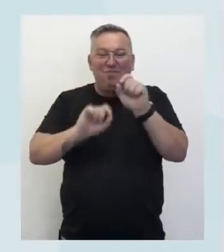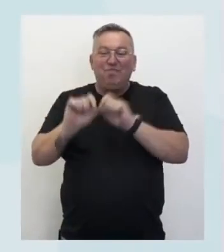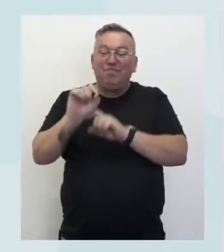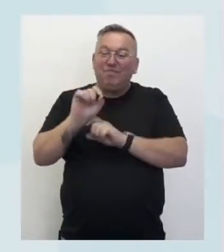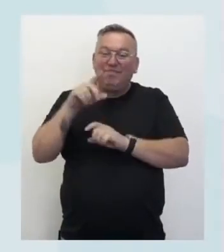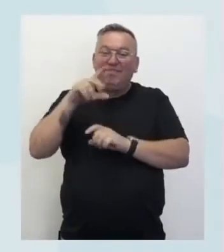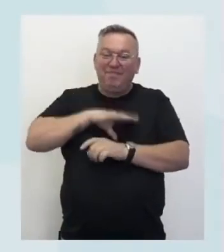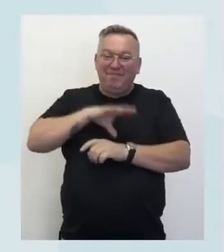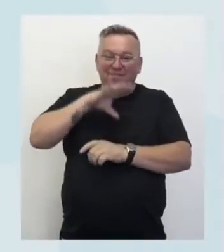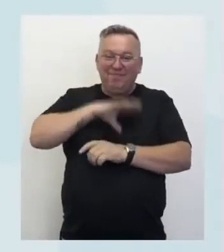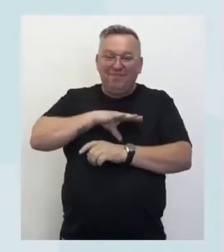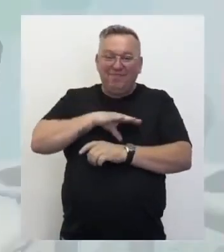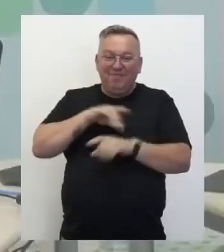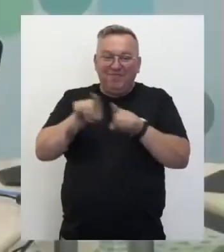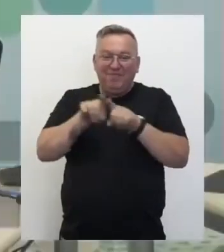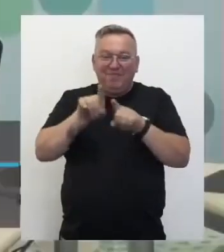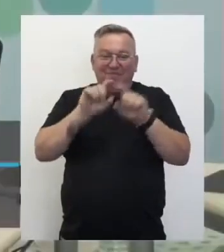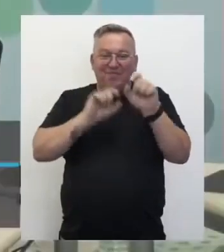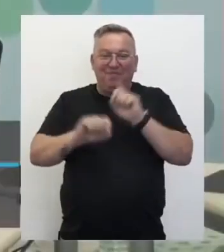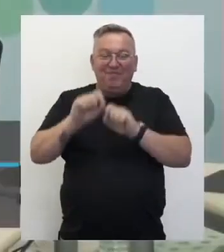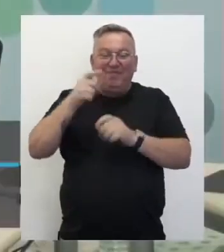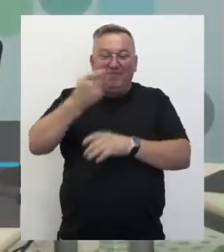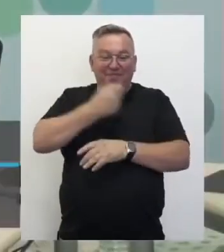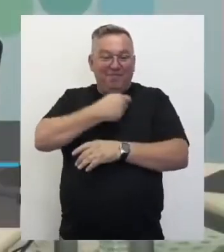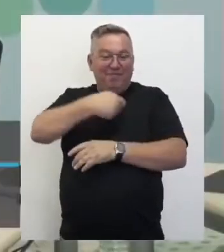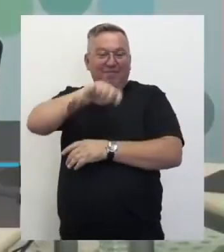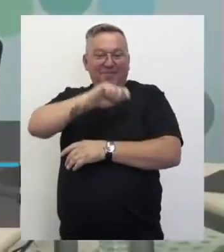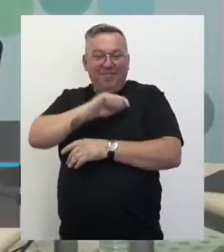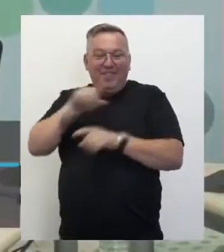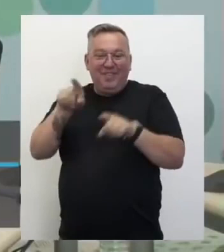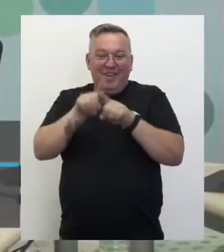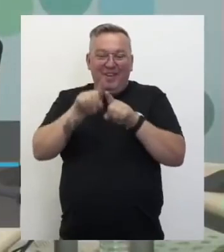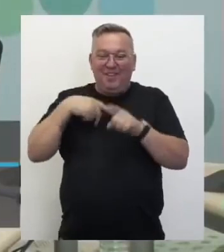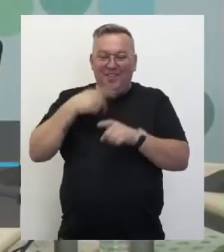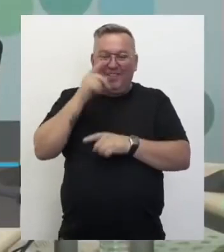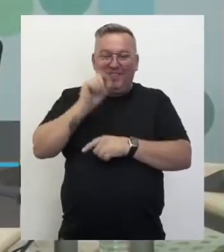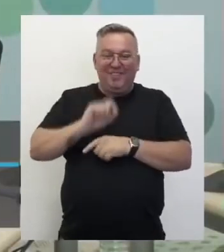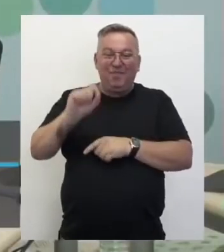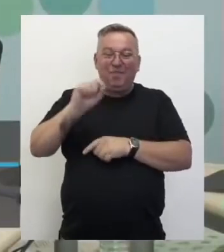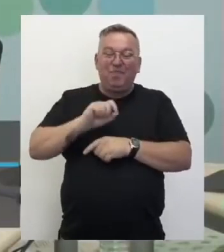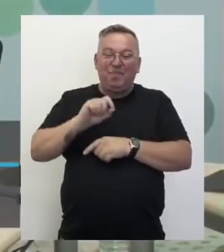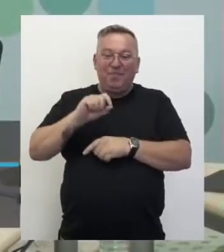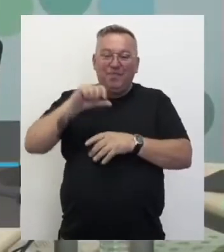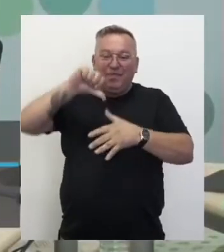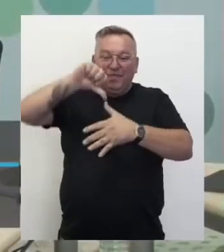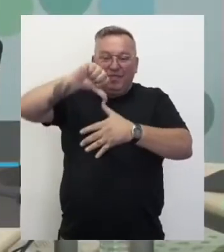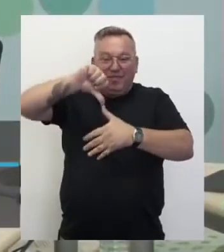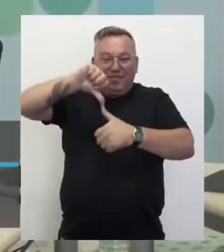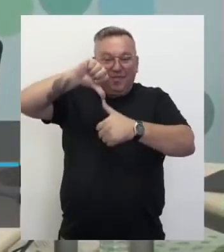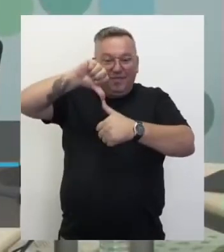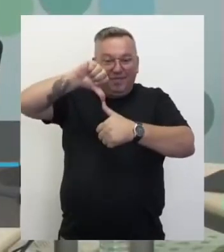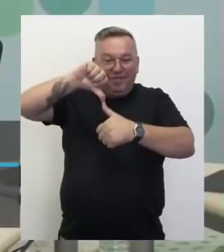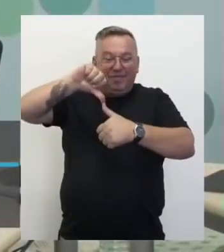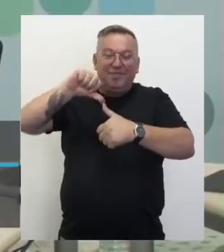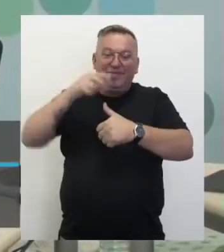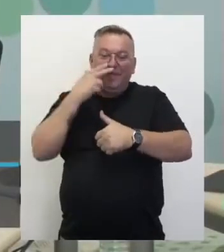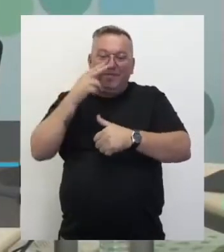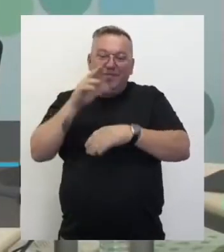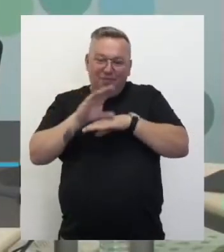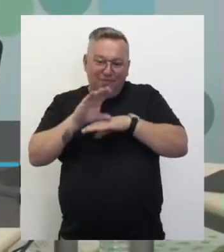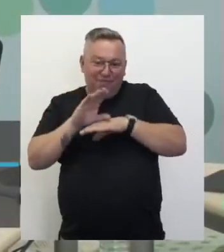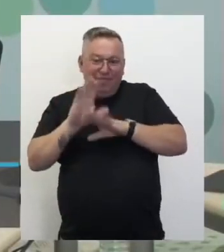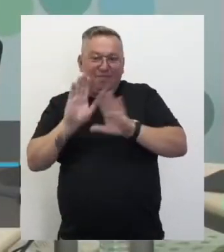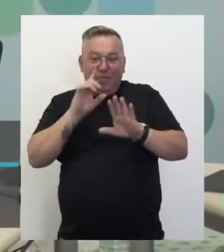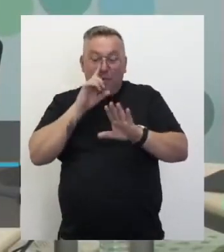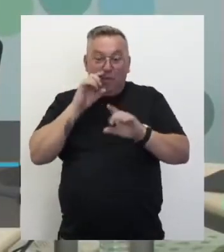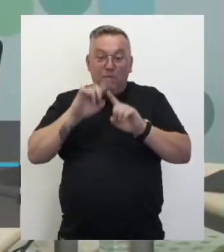o português, como o espanhol. Daí vocês devem estar falando, mas a Guiana Francesa ali apareceu em cinza, hein, professora?